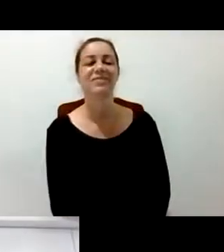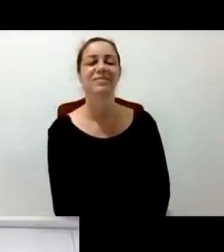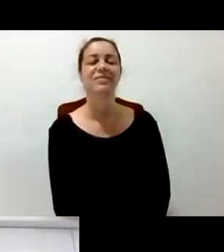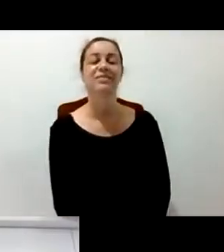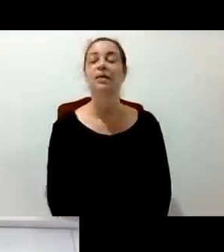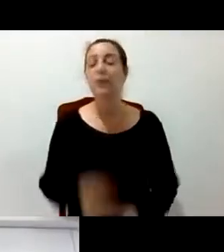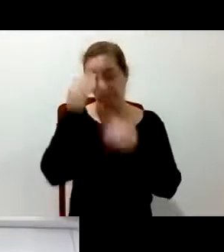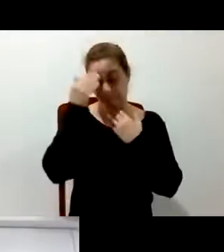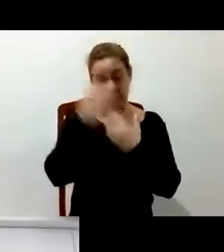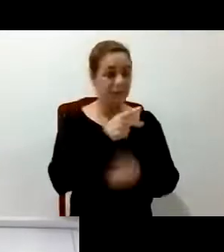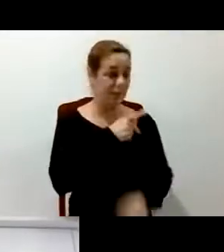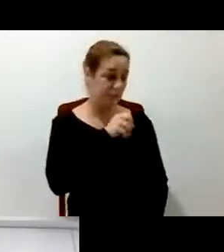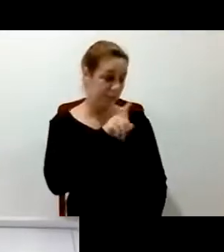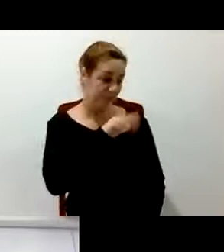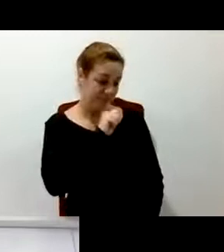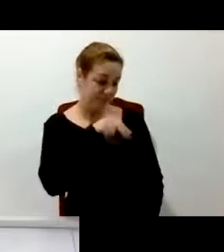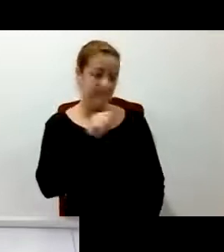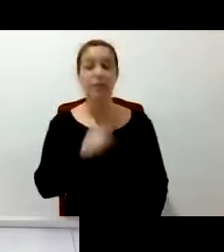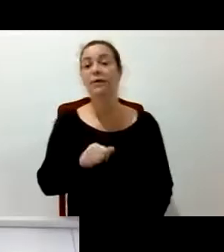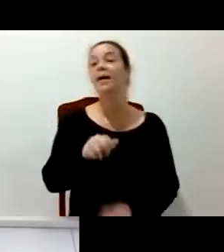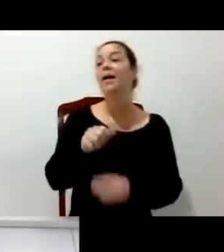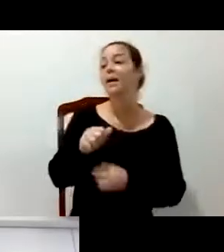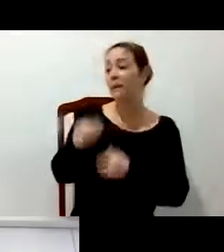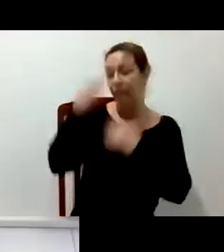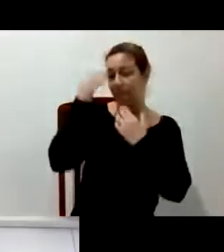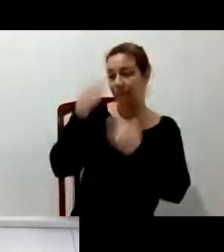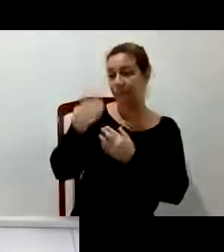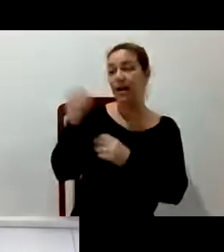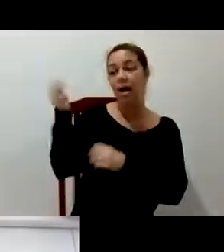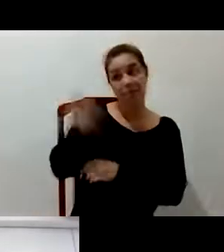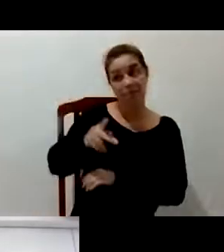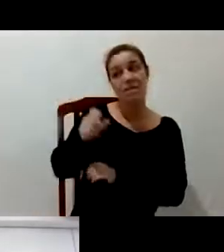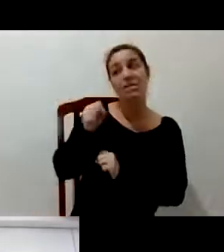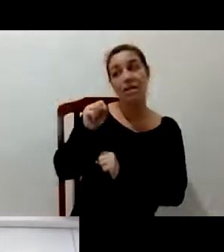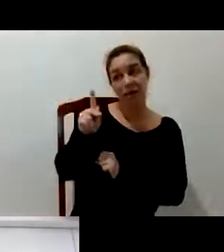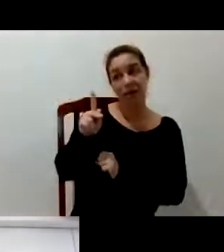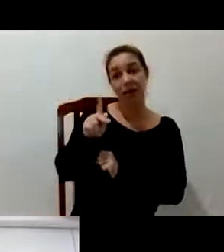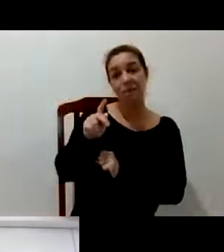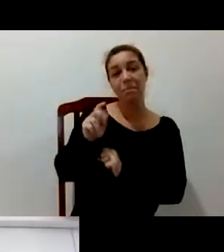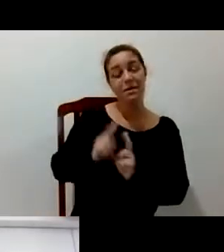Obrigado, Poliana. Você sabe que a gente... Não, aposentar você pode. Aposentar você pode, mas não vou deixar você sair do próprio PT. É.